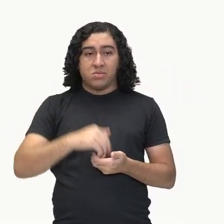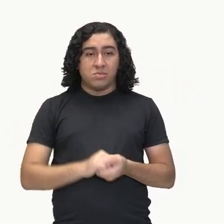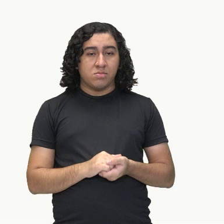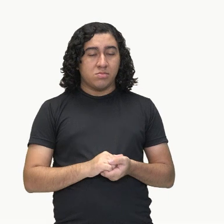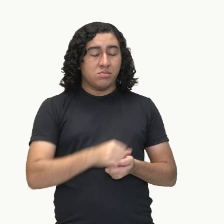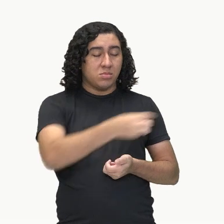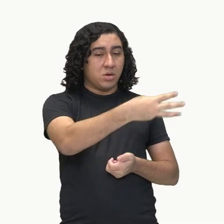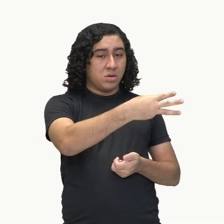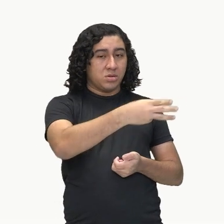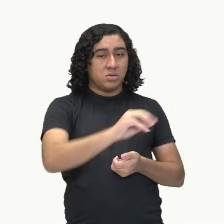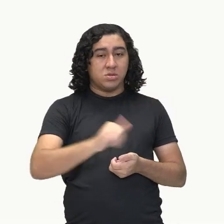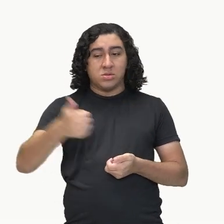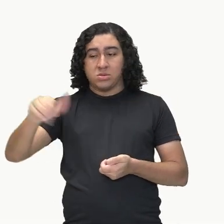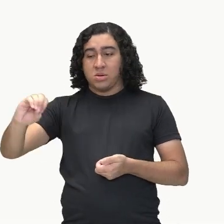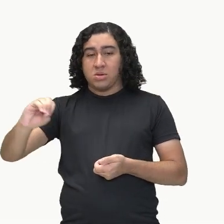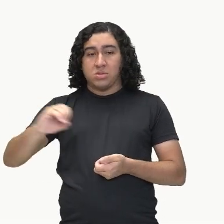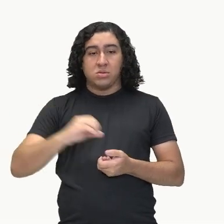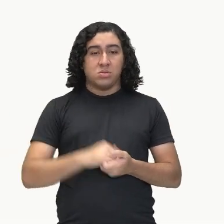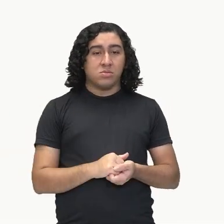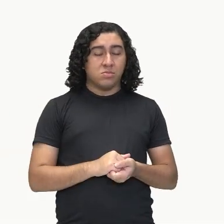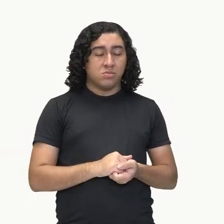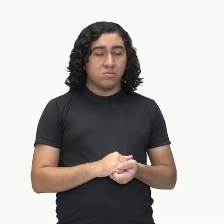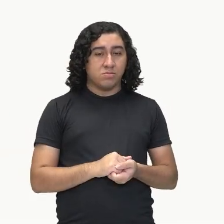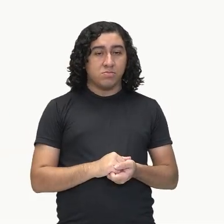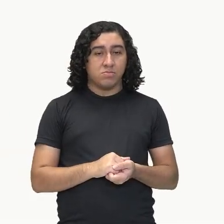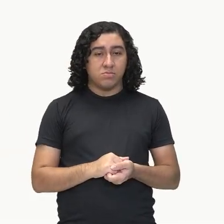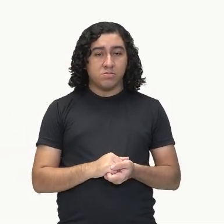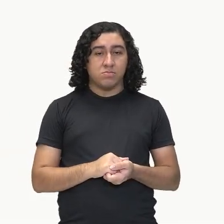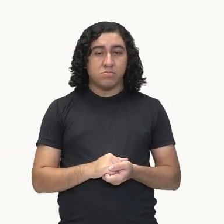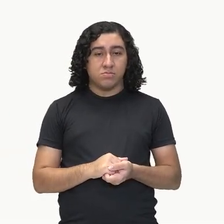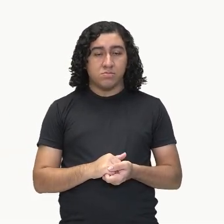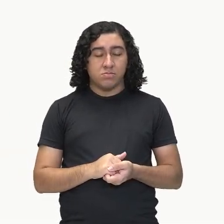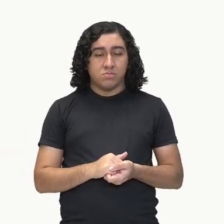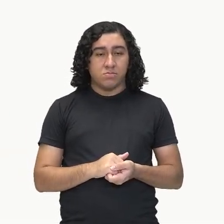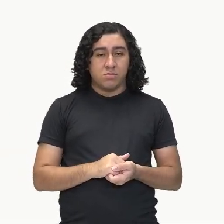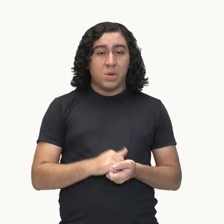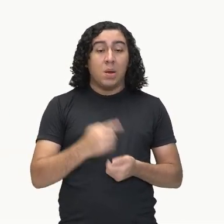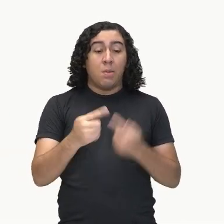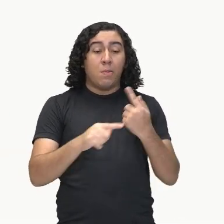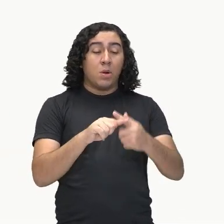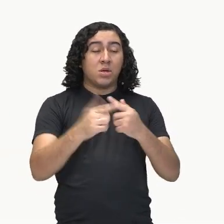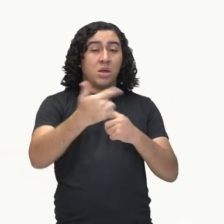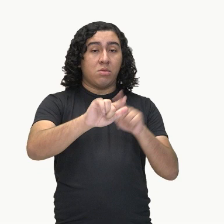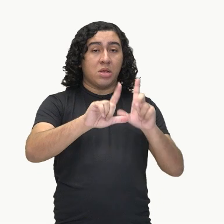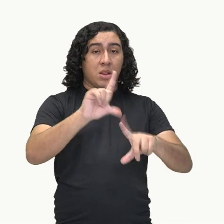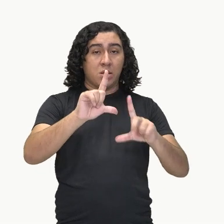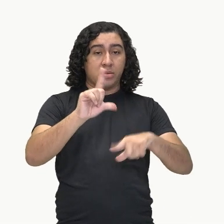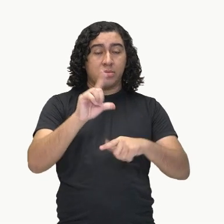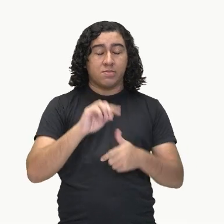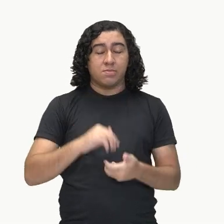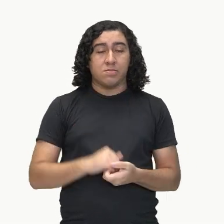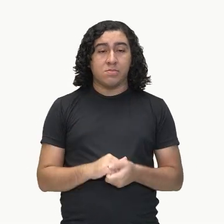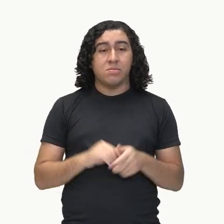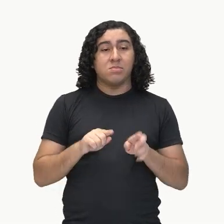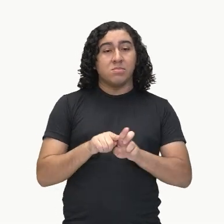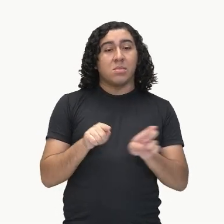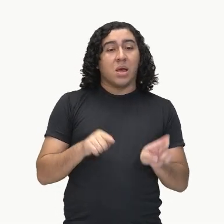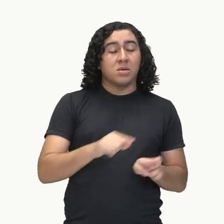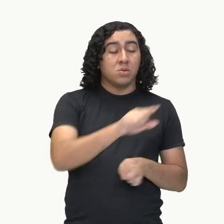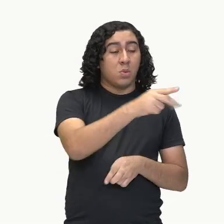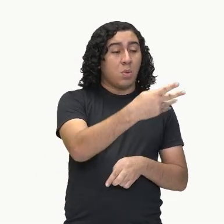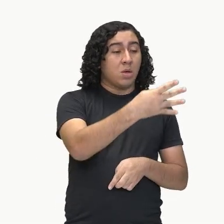semelhante e semelhante. Porque eles não possuem parte literal. Mas este aqui,